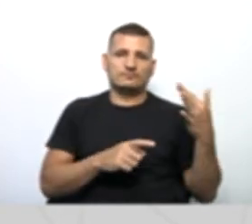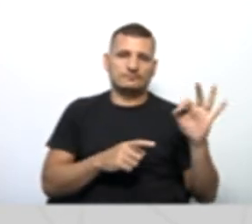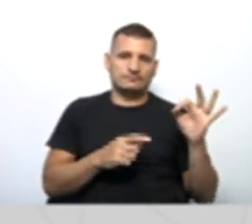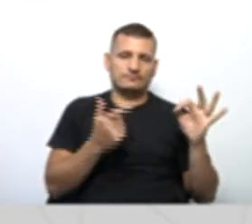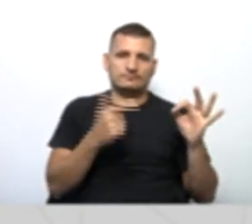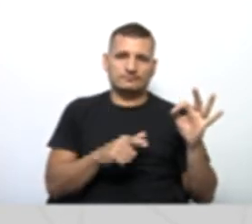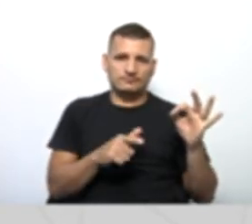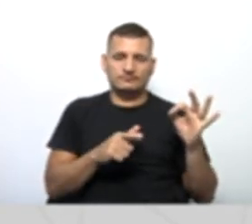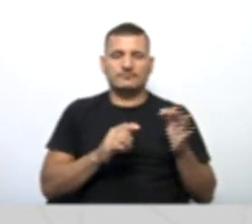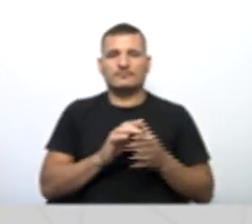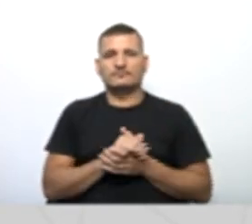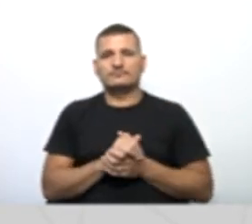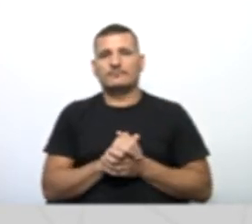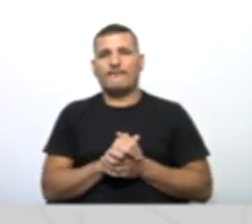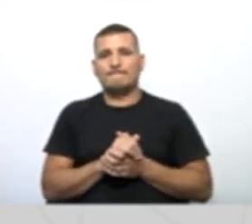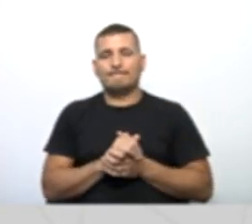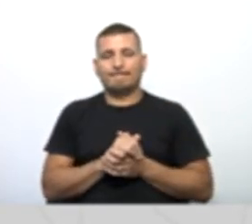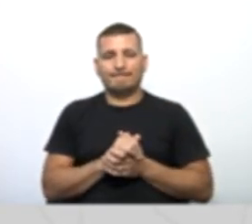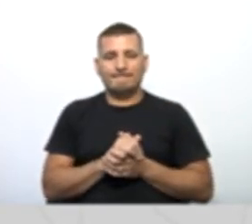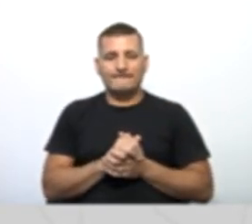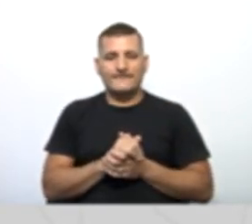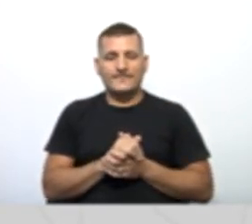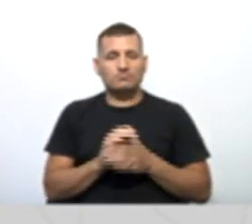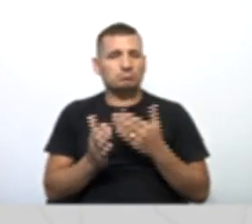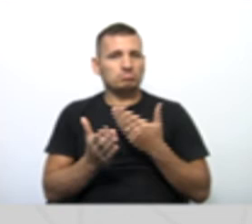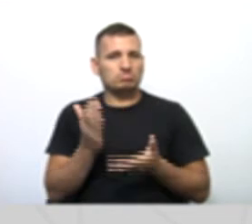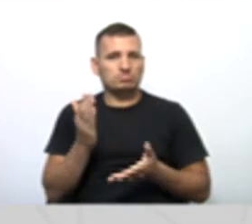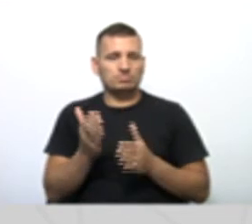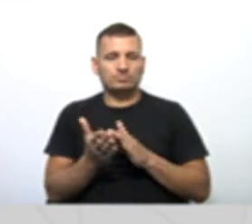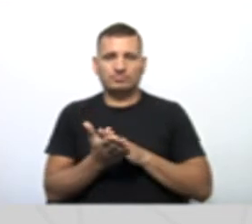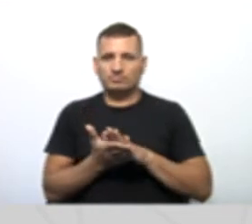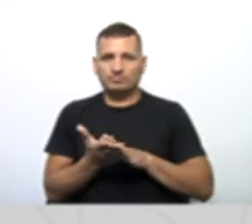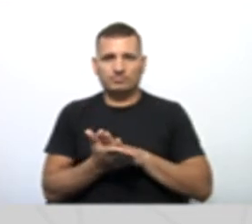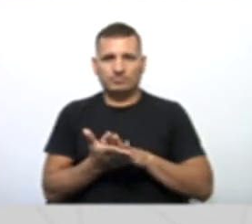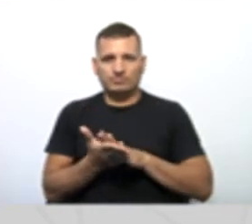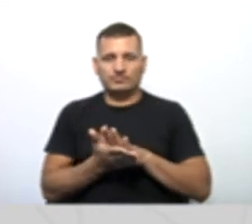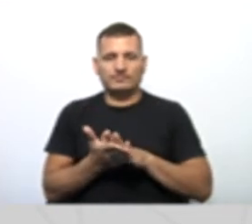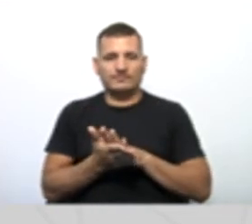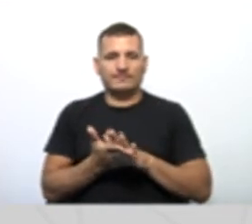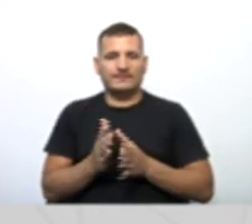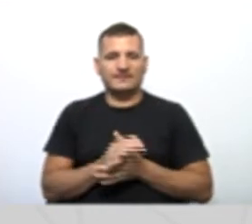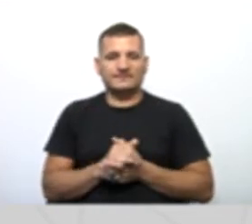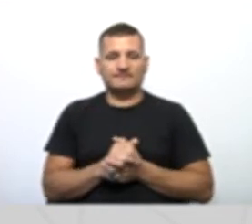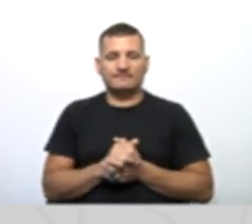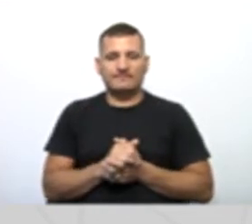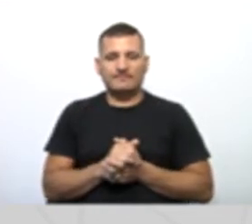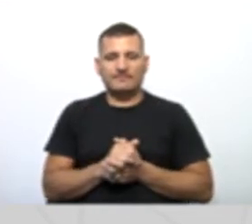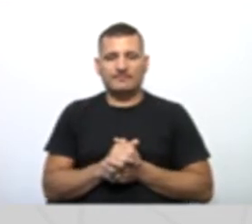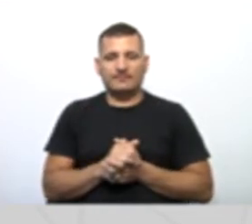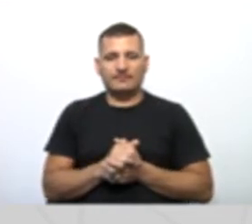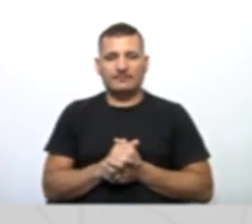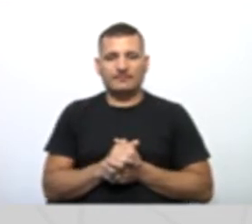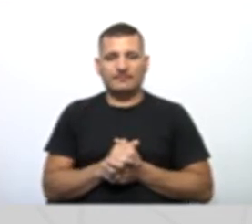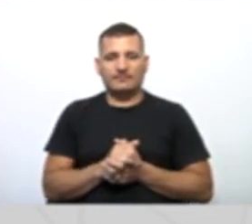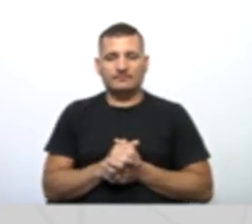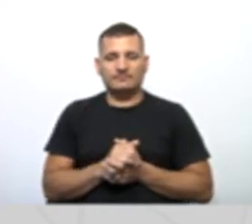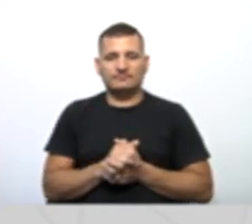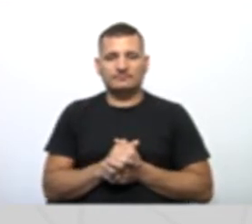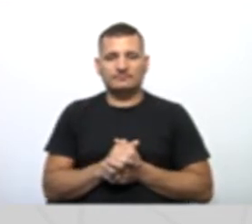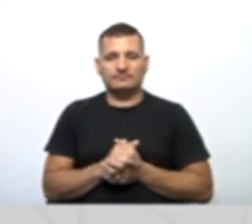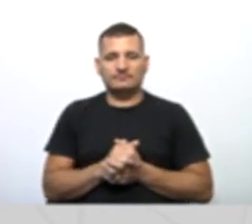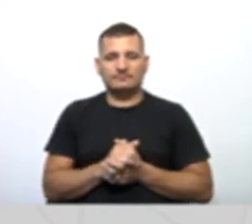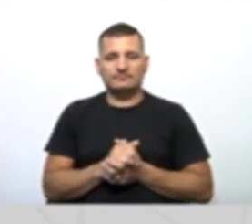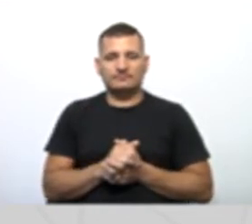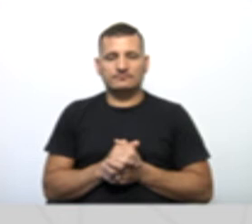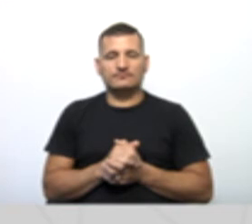produção, né? Sem perca nenhuma. Sem perder muitas coisas, eu acredito, né? Nenhuma, eu não sei. Acho que você vai ter uma